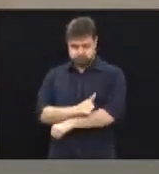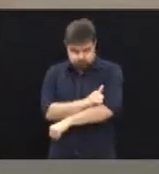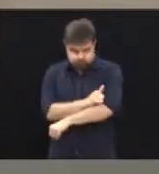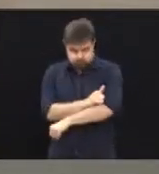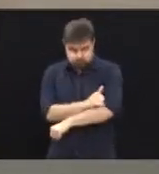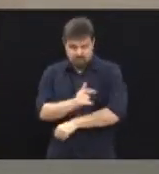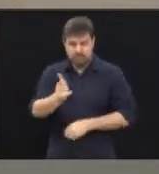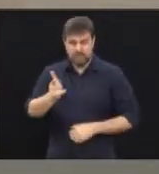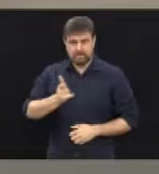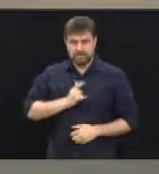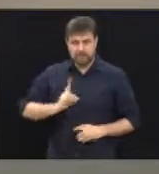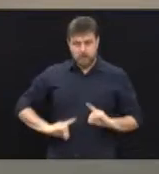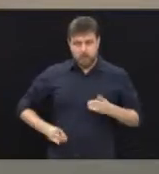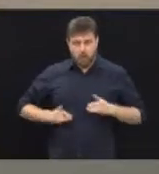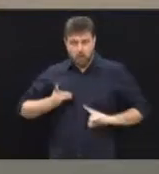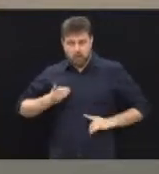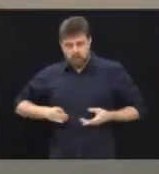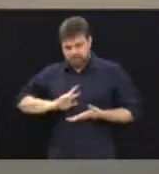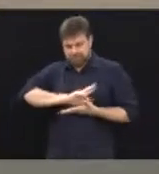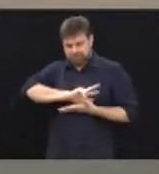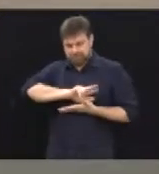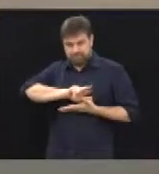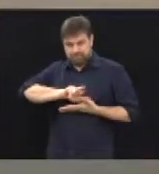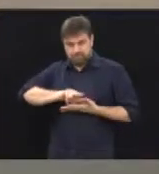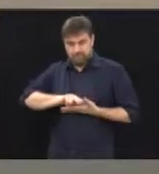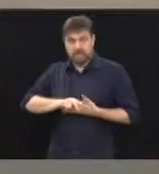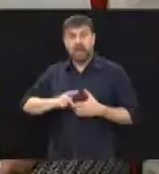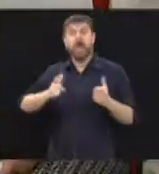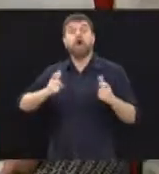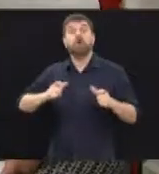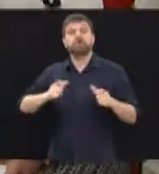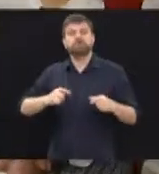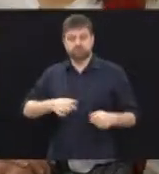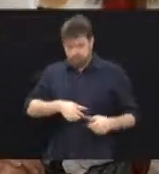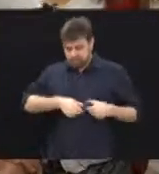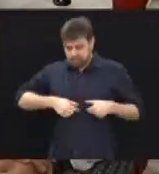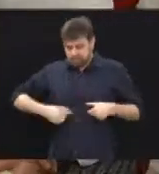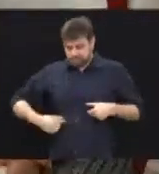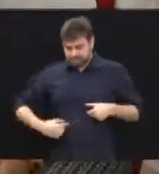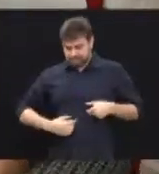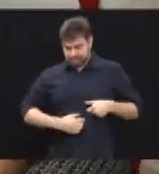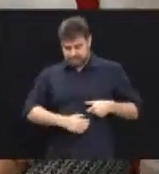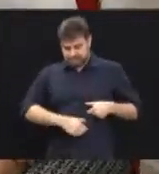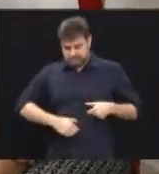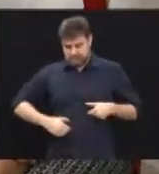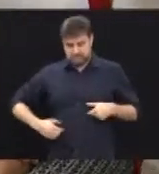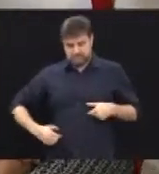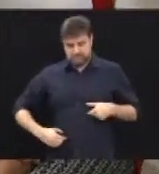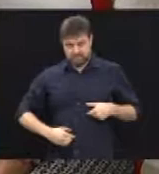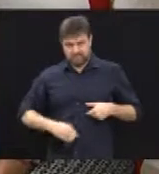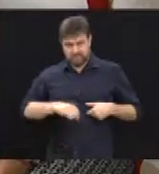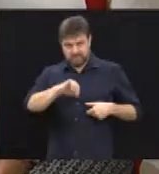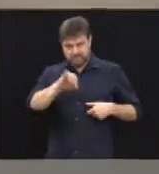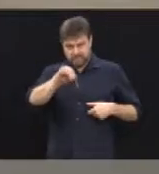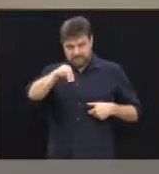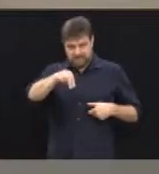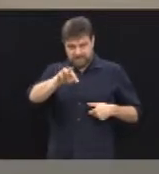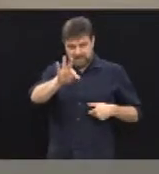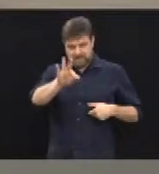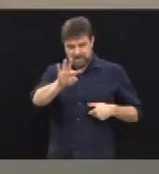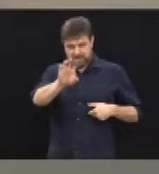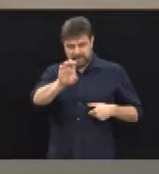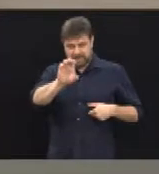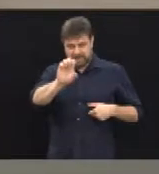existem vários hormônios produzidos no intestino. No intestino? No intestino, em que tem